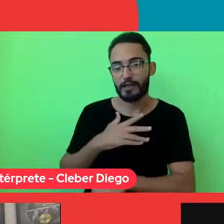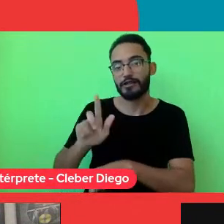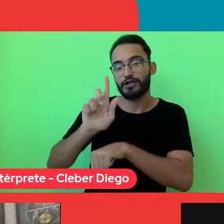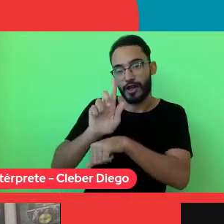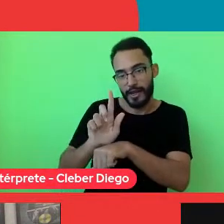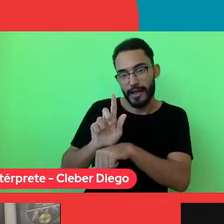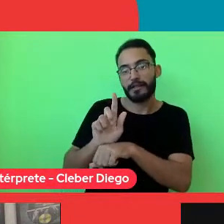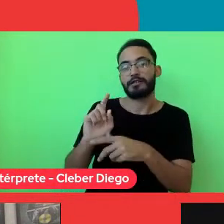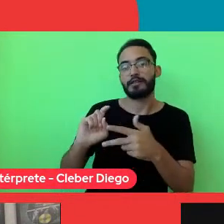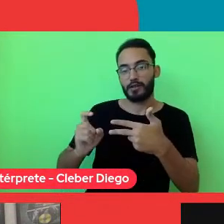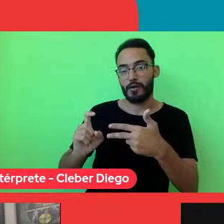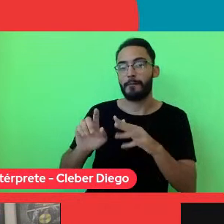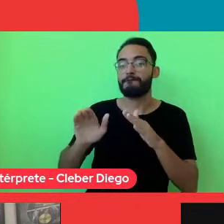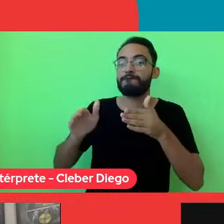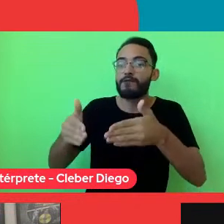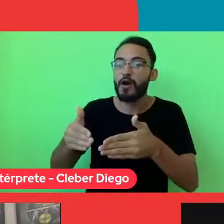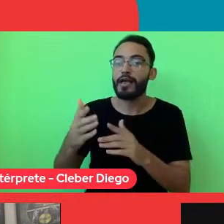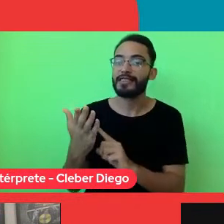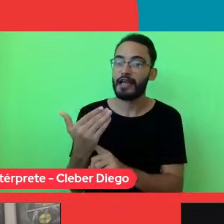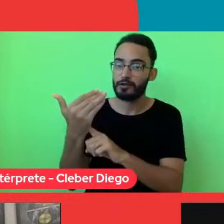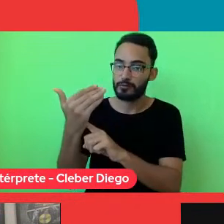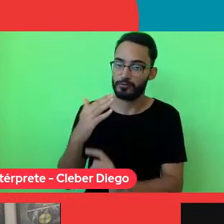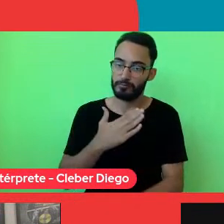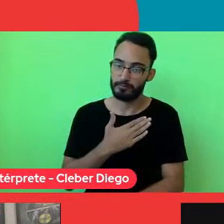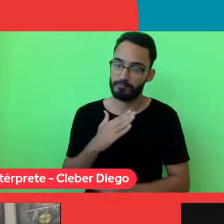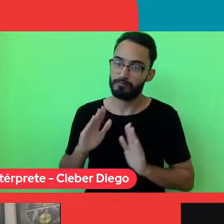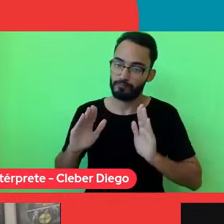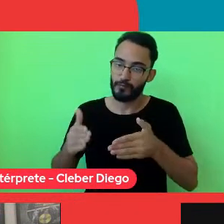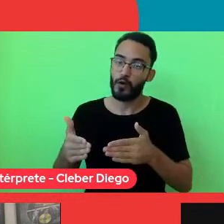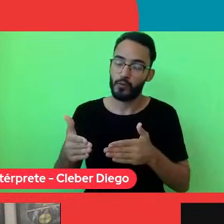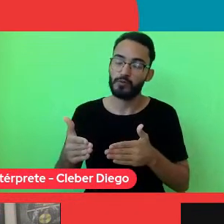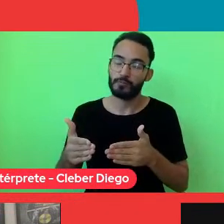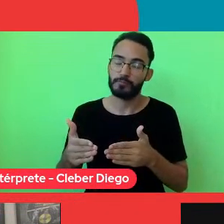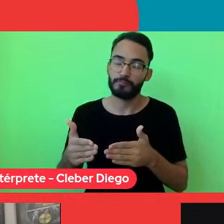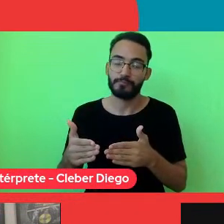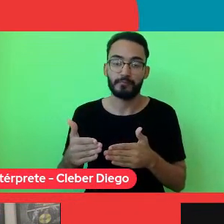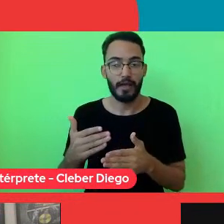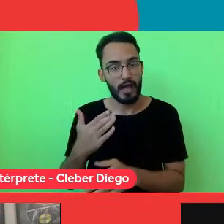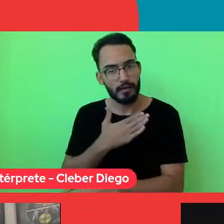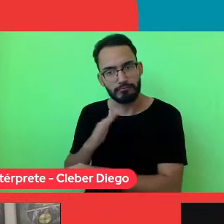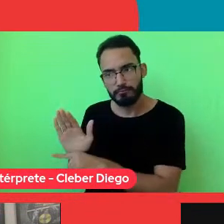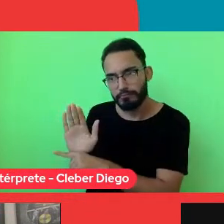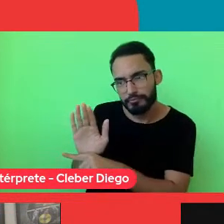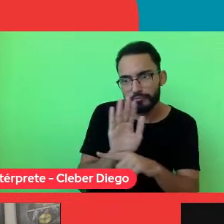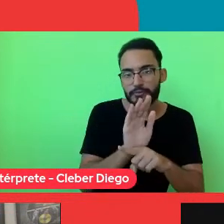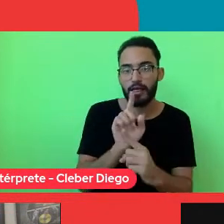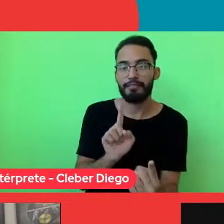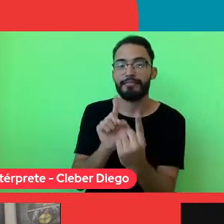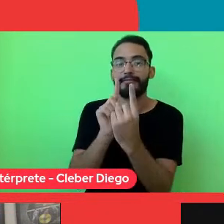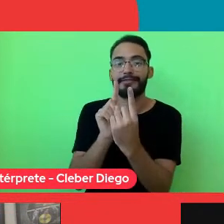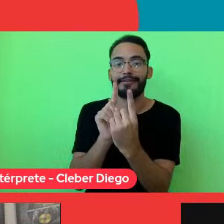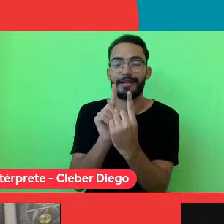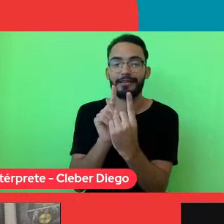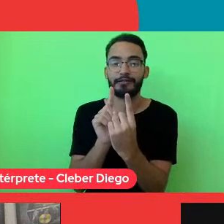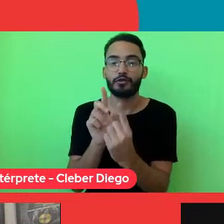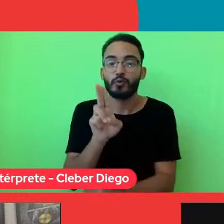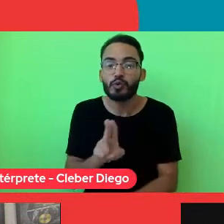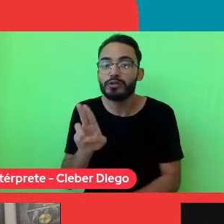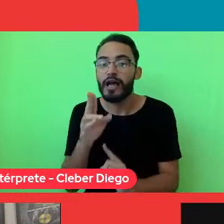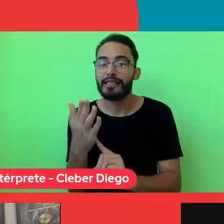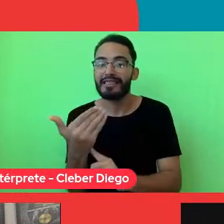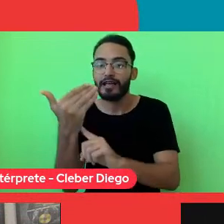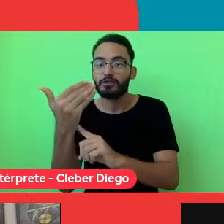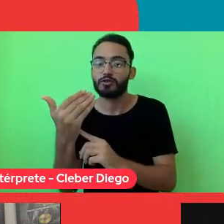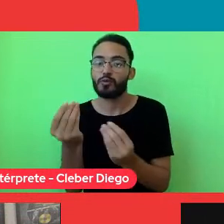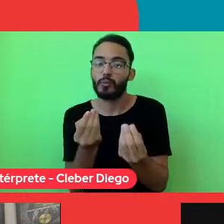executiva, mas mais focado em tecnologia, né? Então eu ajudo os nossos clientes a usarem tecnologia como meio